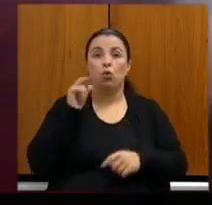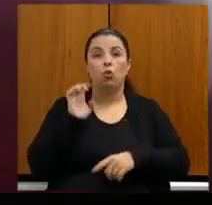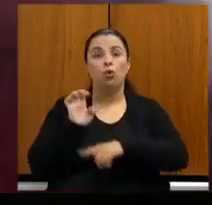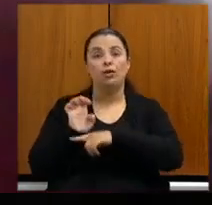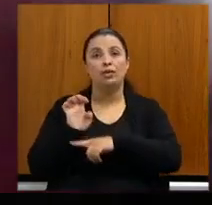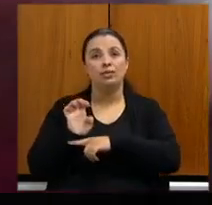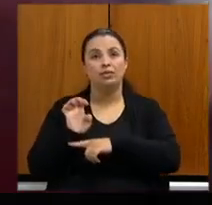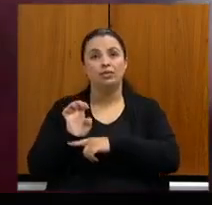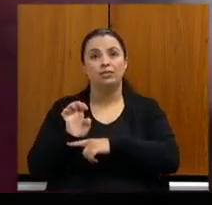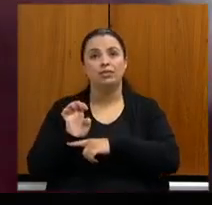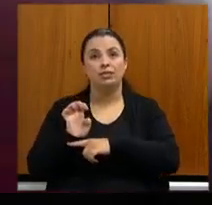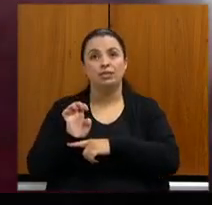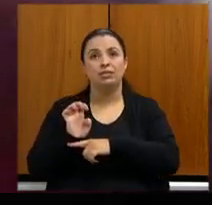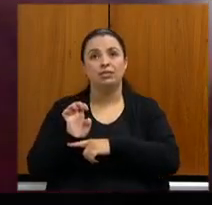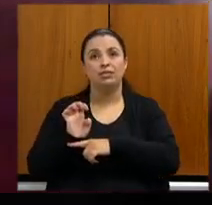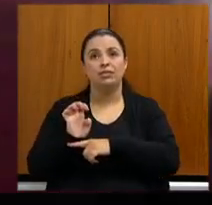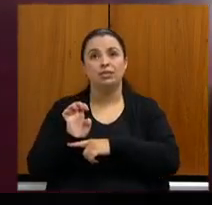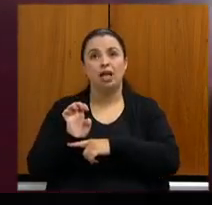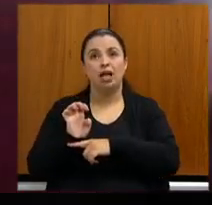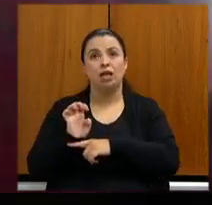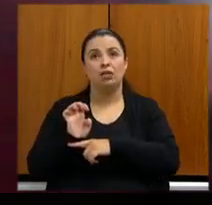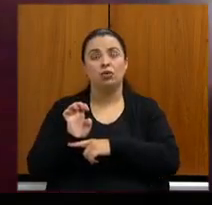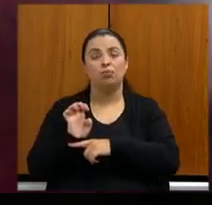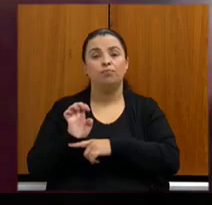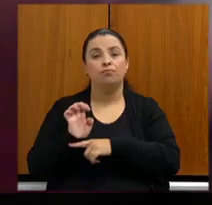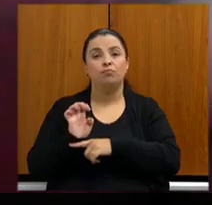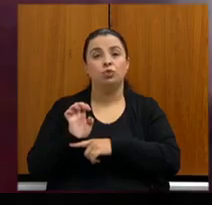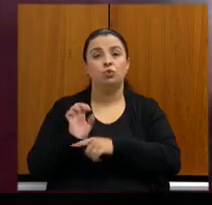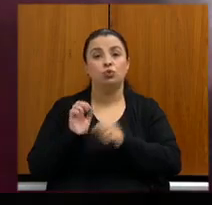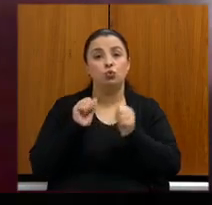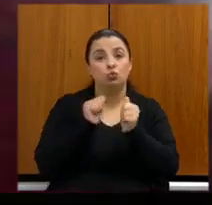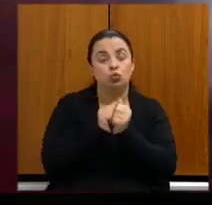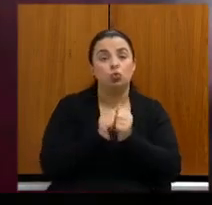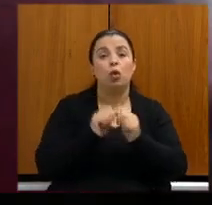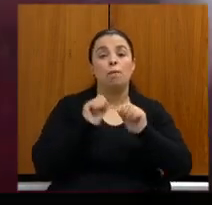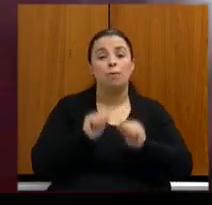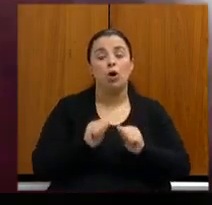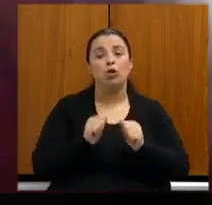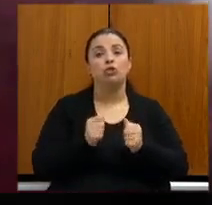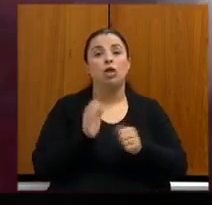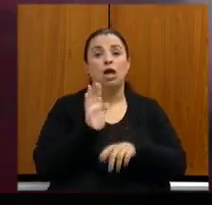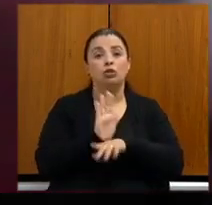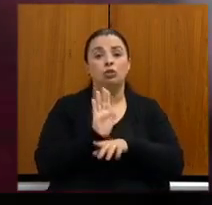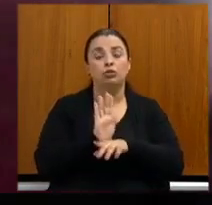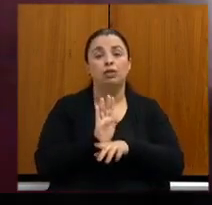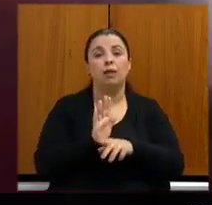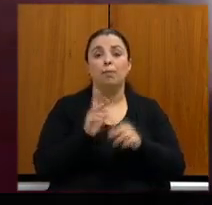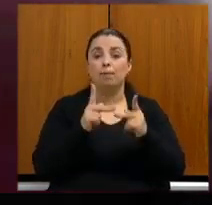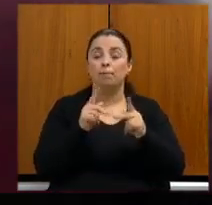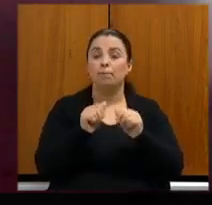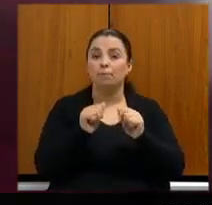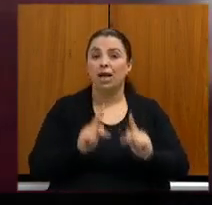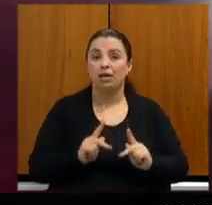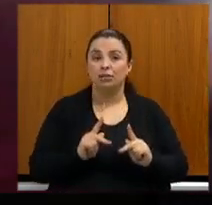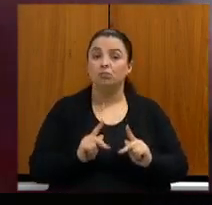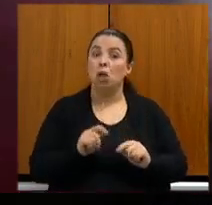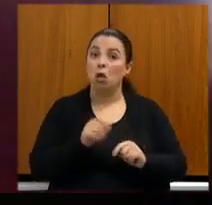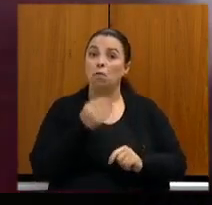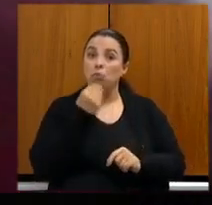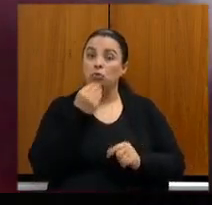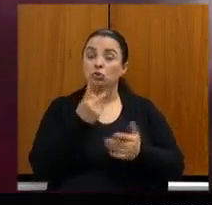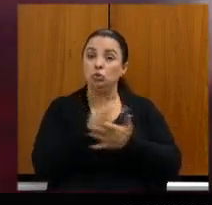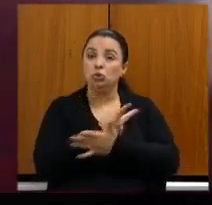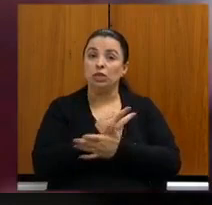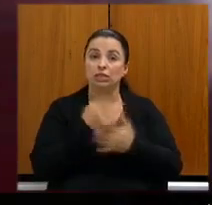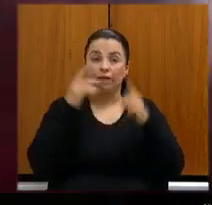através desse instrumento né pode pacificar conflitos que poderiam gerar violência que poderiam gerar um